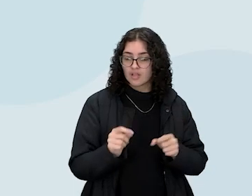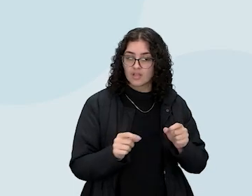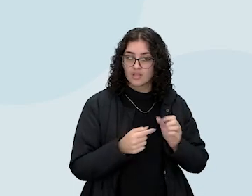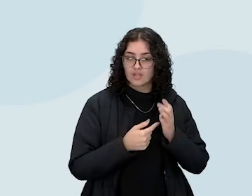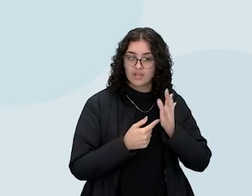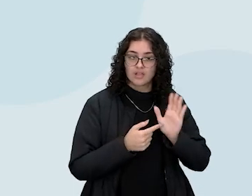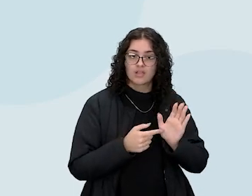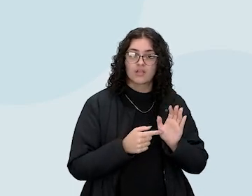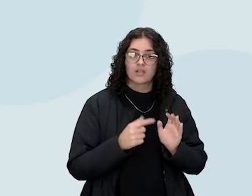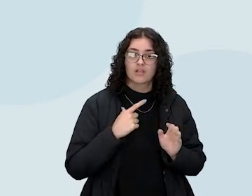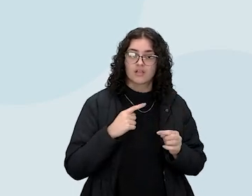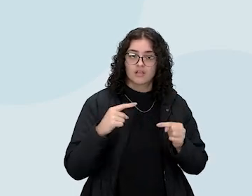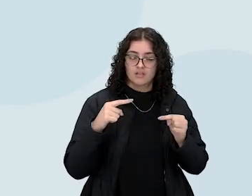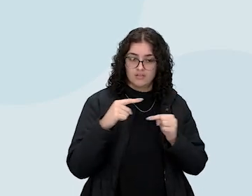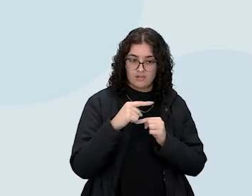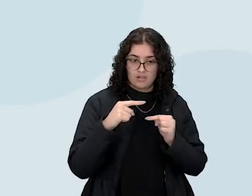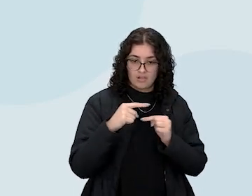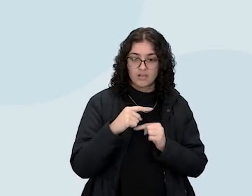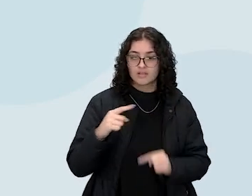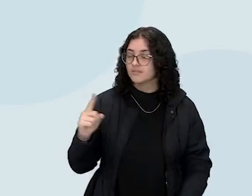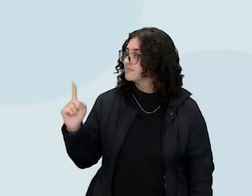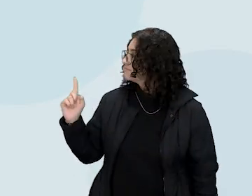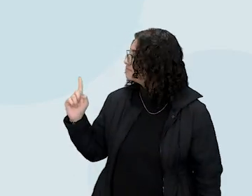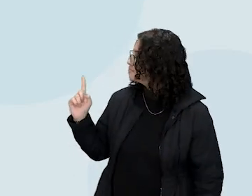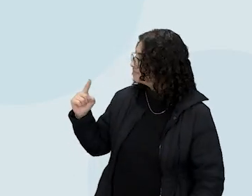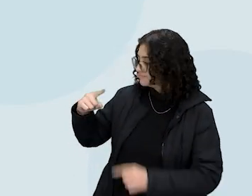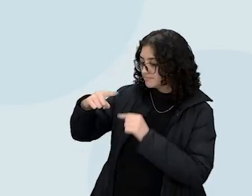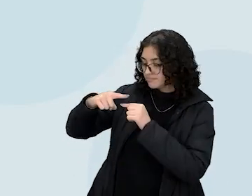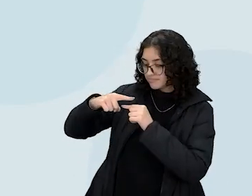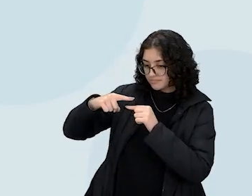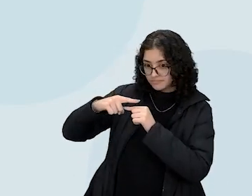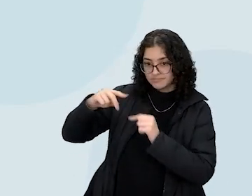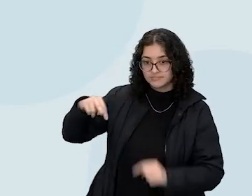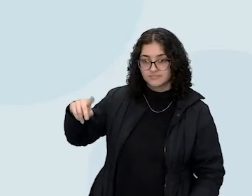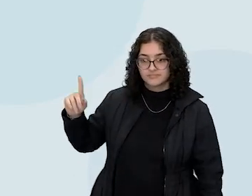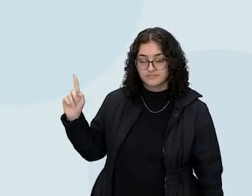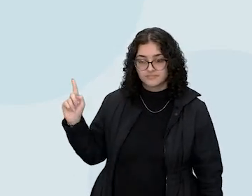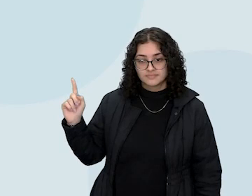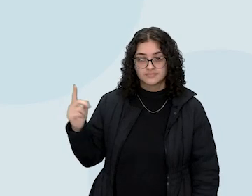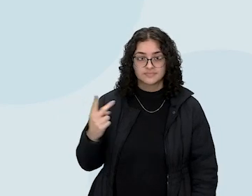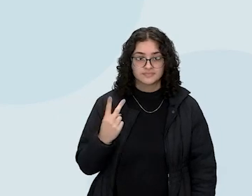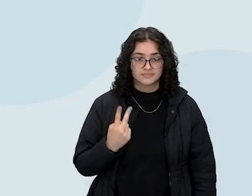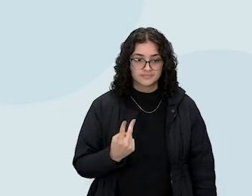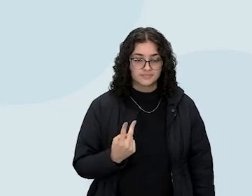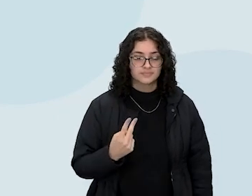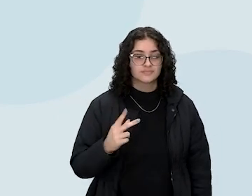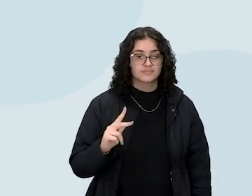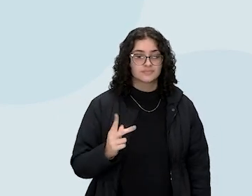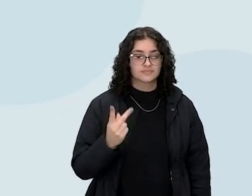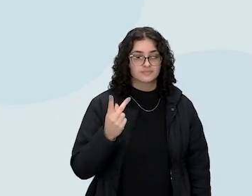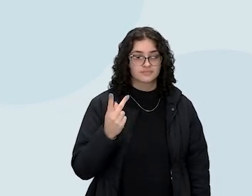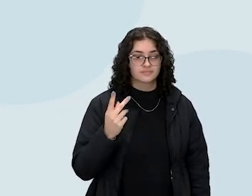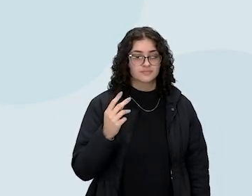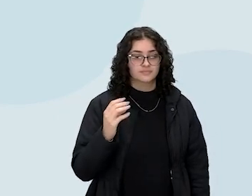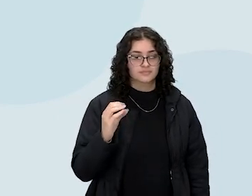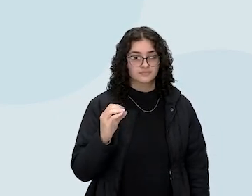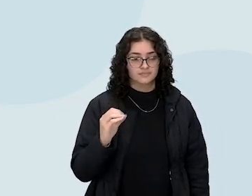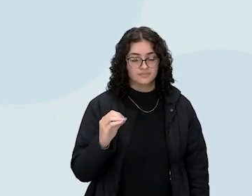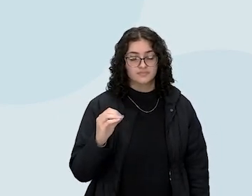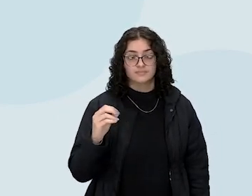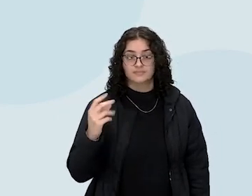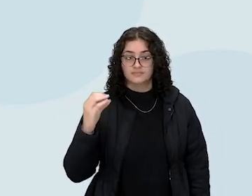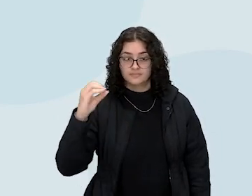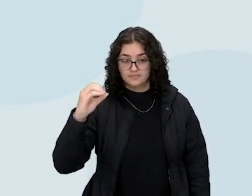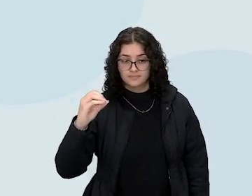demonstrado pela seta dupla. Então, a gente tem aí a equação 2H2O, aí a seta